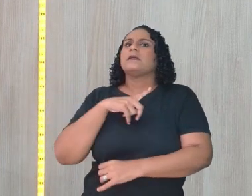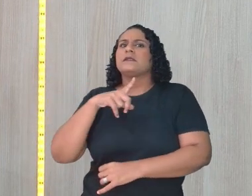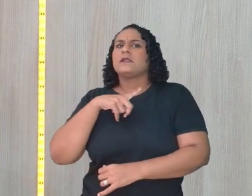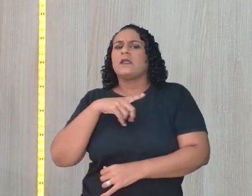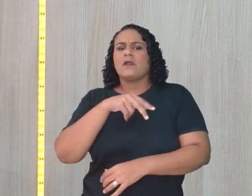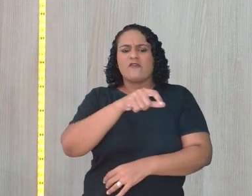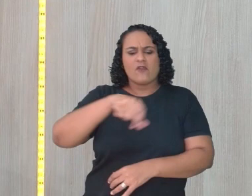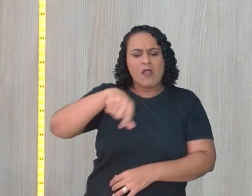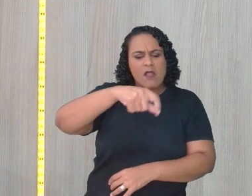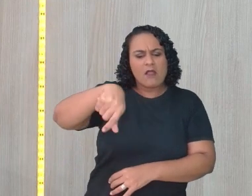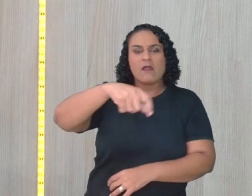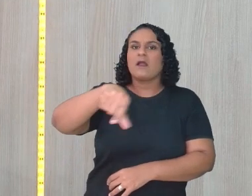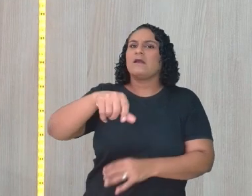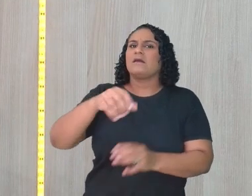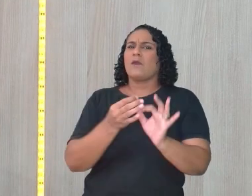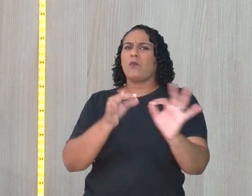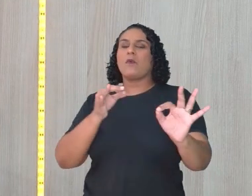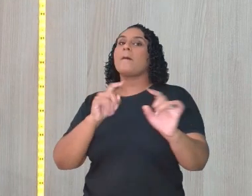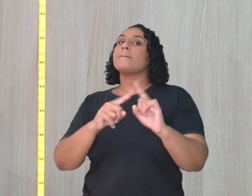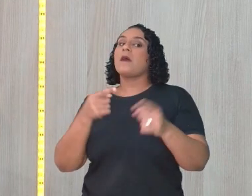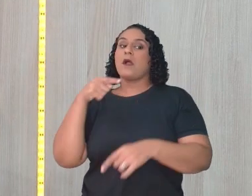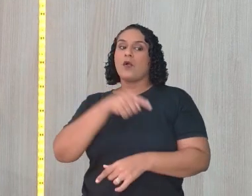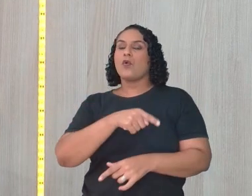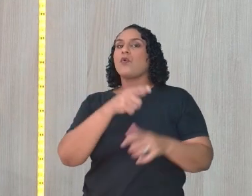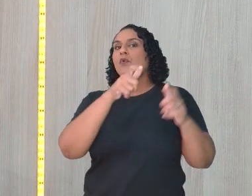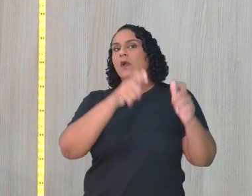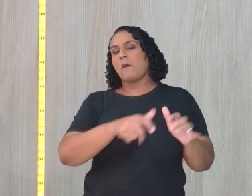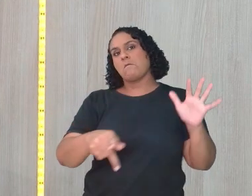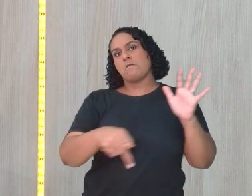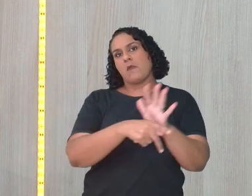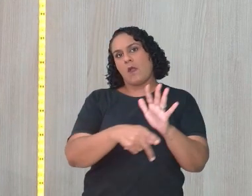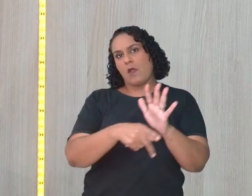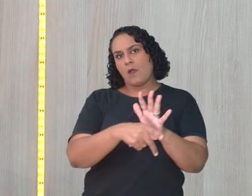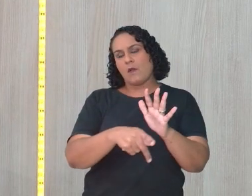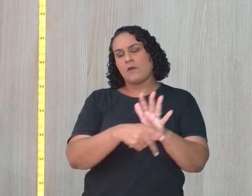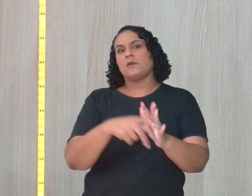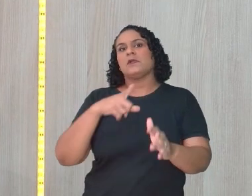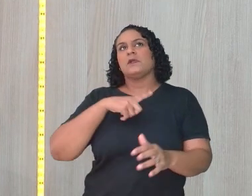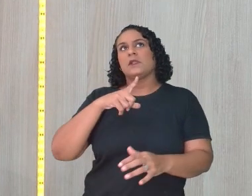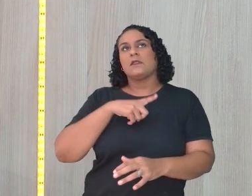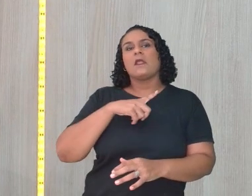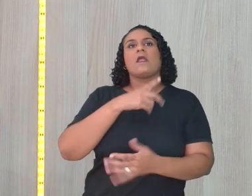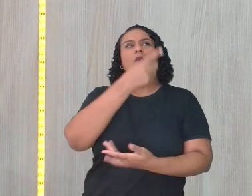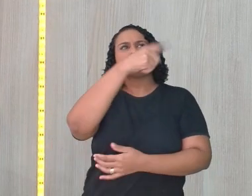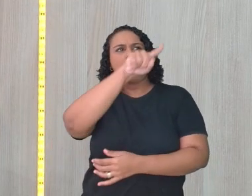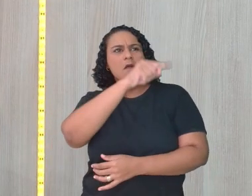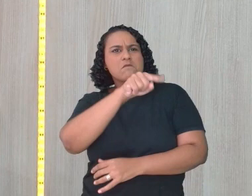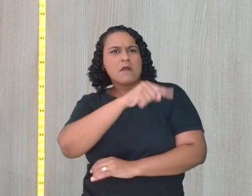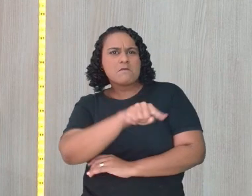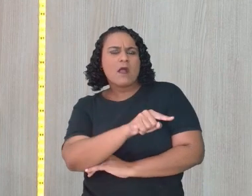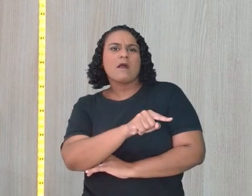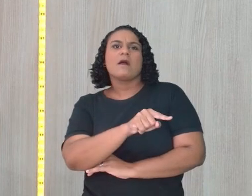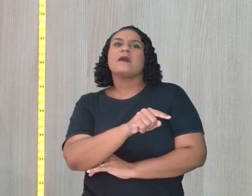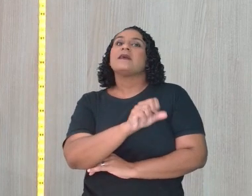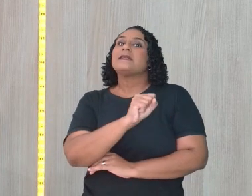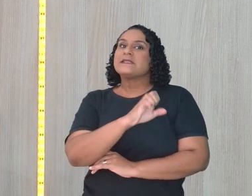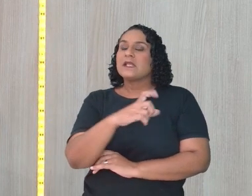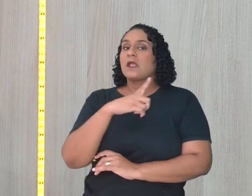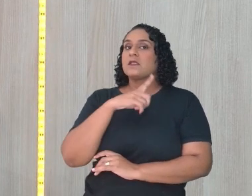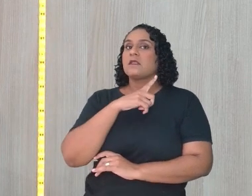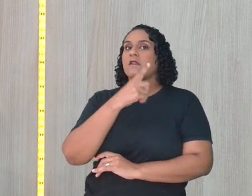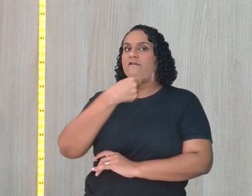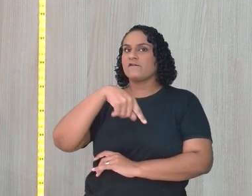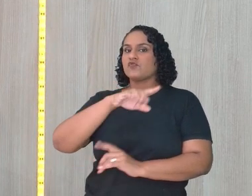tão distante a faixa, mas lá é o local indicado. Às vezes na faixa tem um sinal e quando não tiver sinal, vocês têm prioridade.